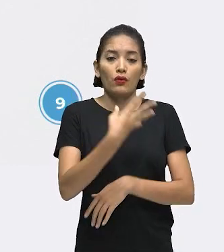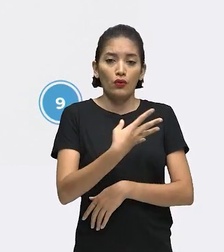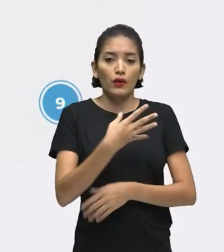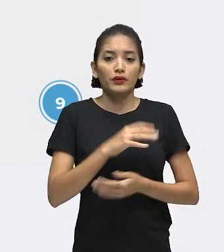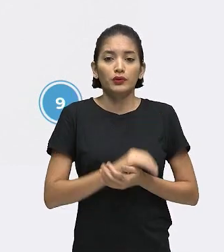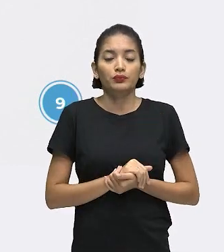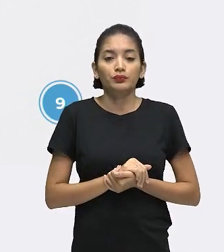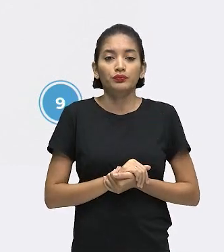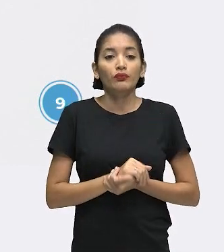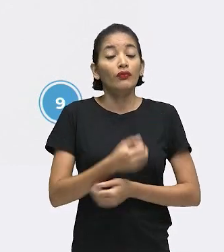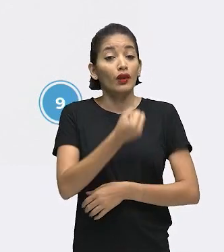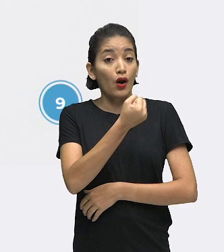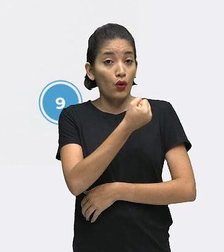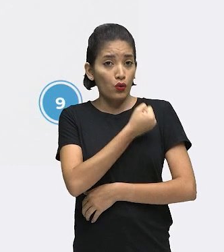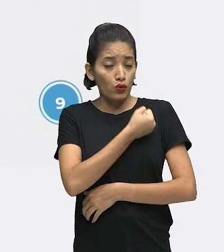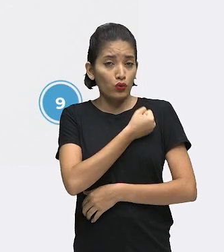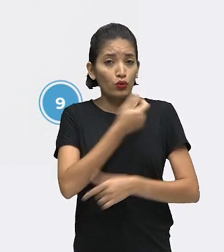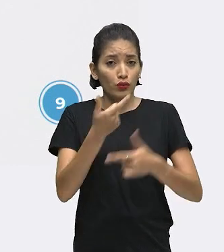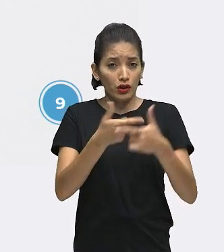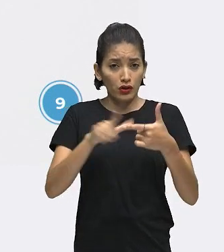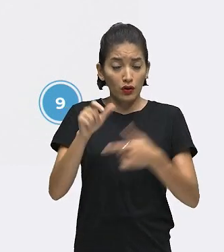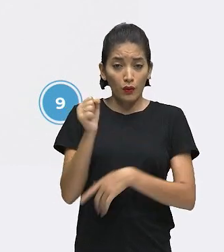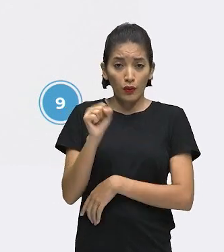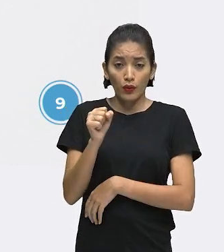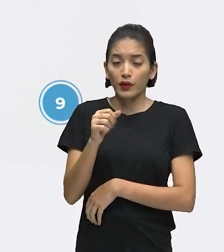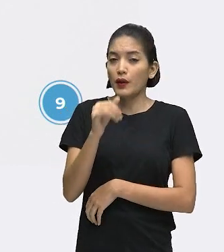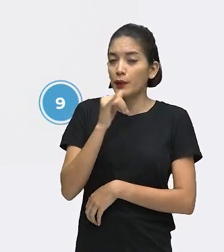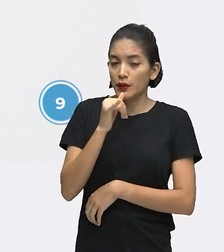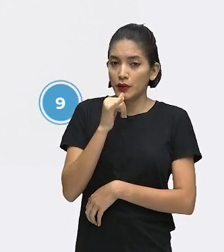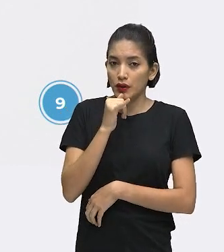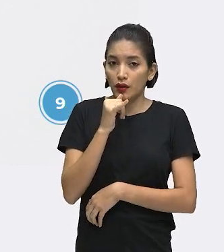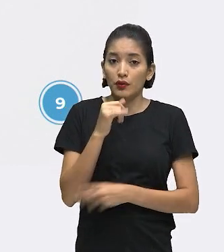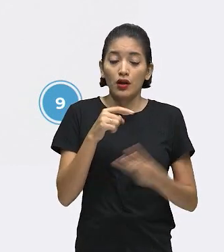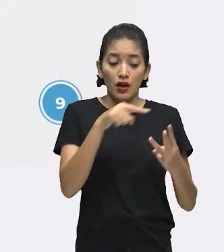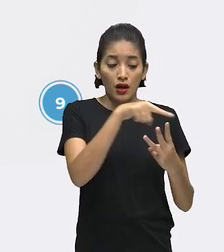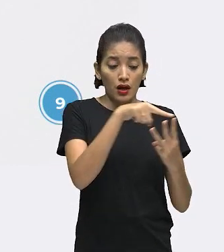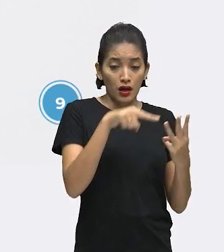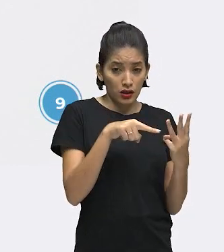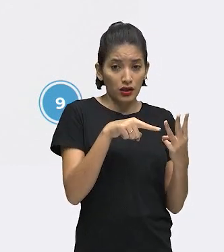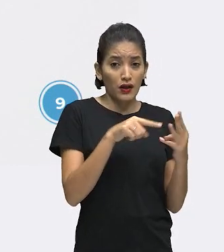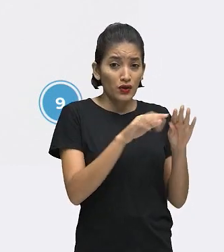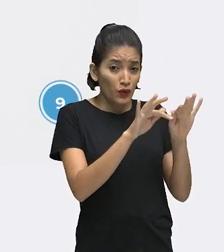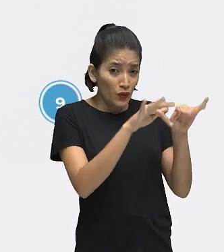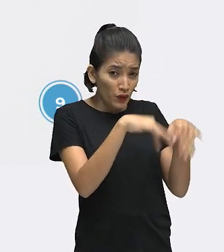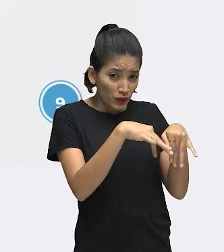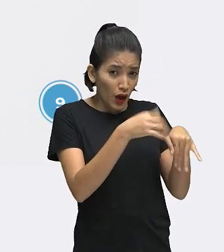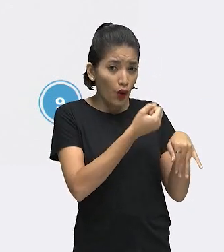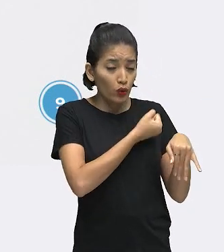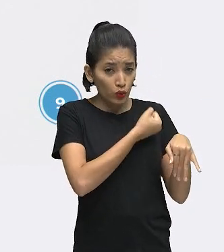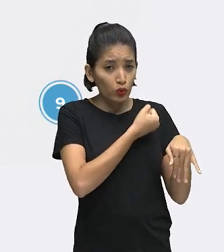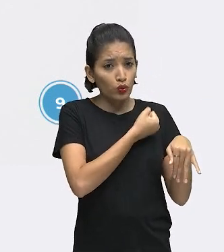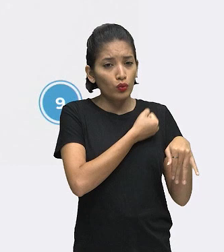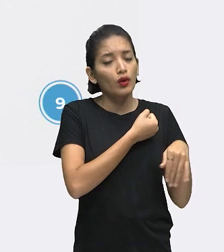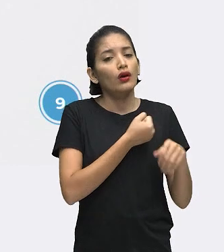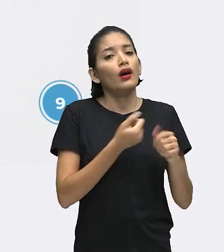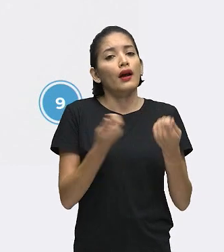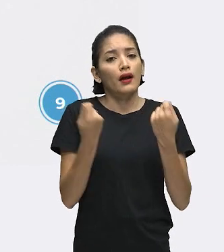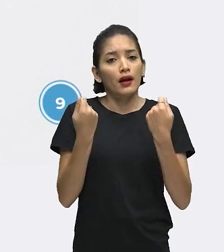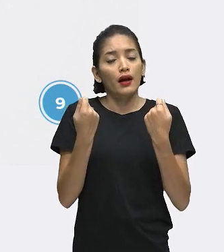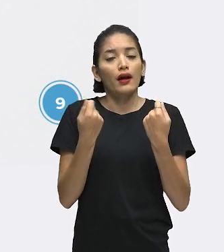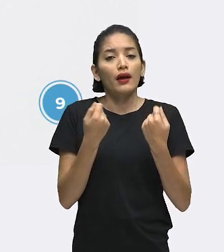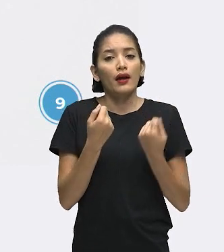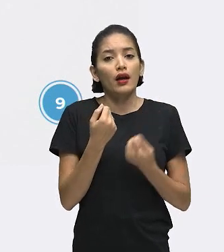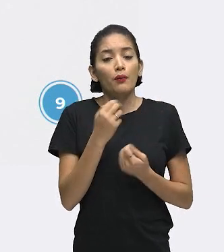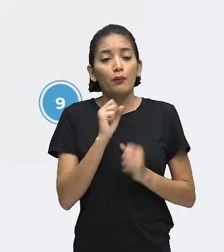O número vai ser divisível por 8 quando os seus três últimos algarismos forem divisíveis por 8,